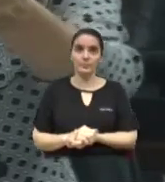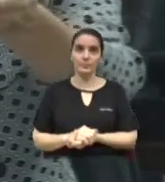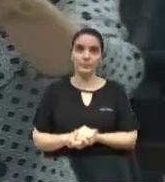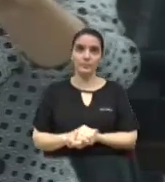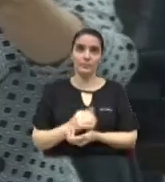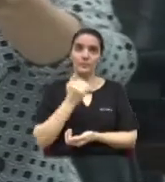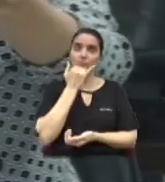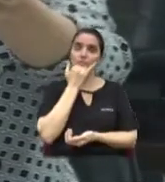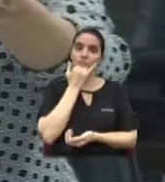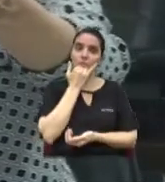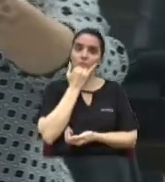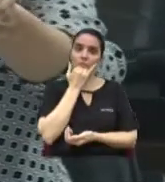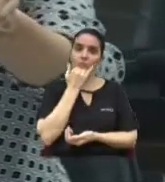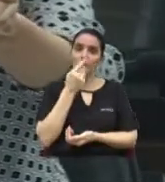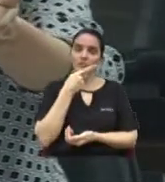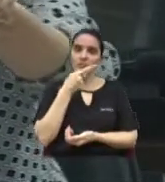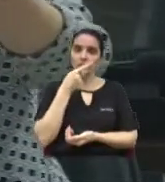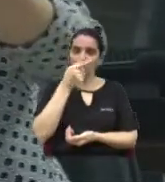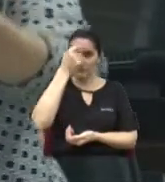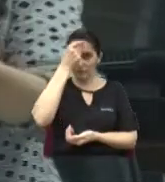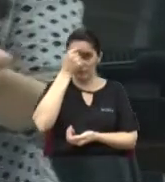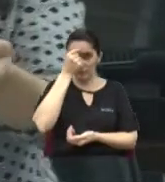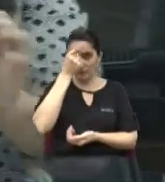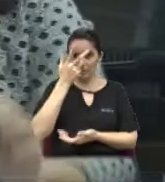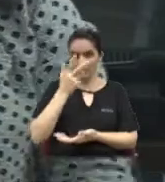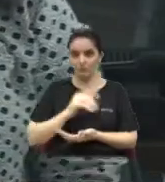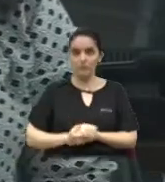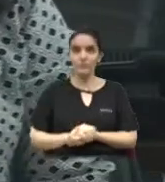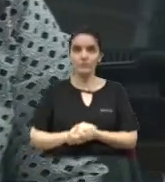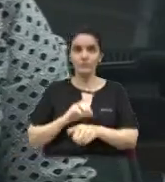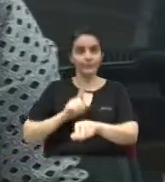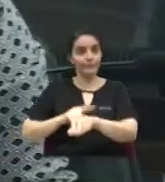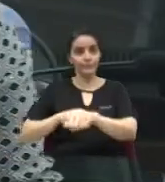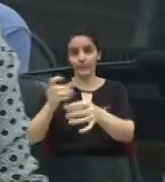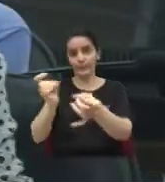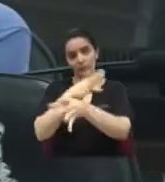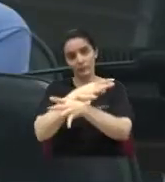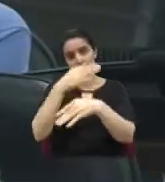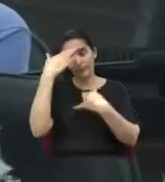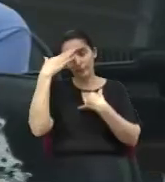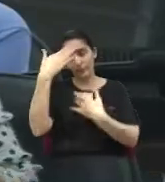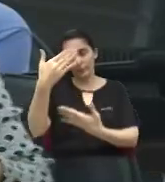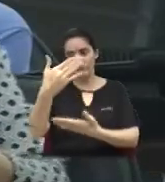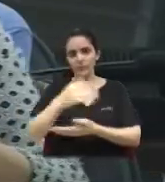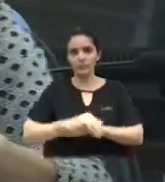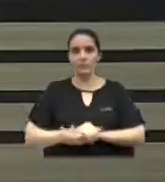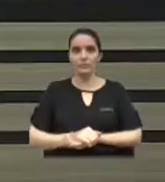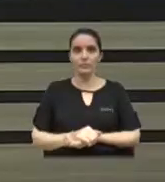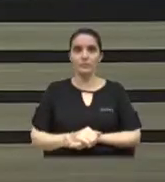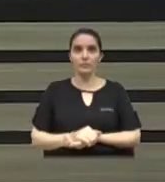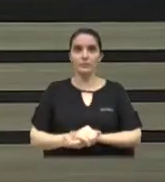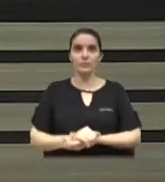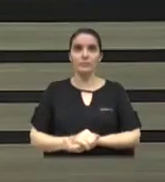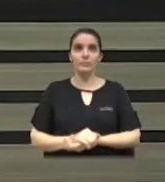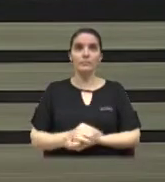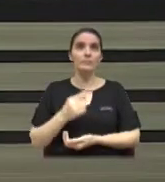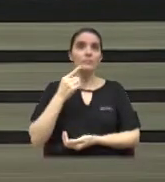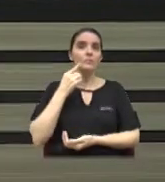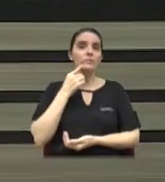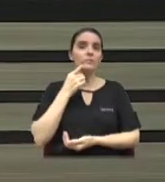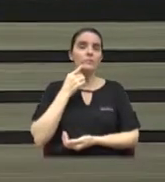Desculpa até ter citado o Dr. Rafael Camargo, mas eu entendi. Terminou seu tempo, vereador. Agradeço. Obrigada, presidente. Cleiton